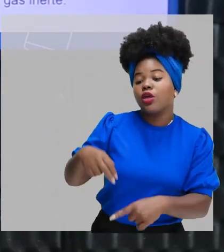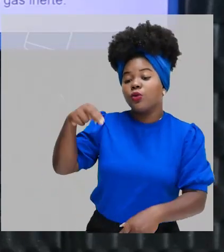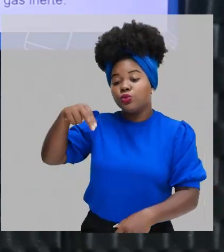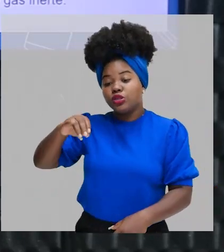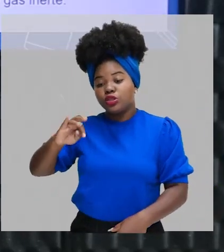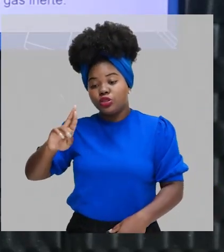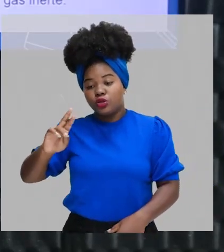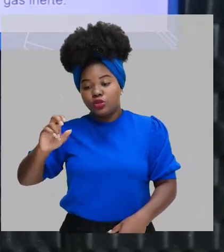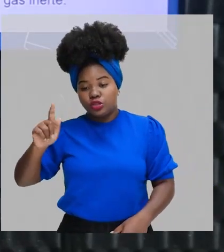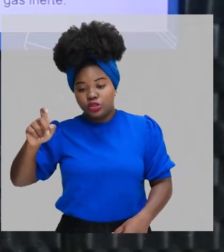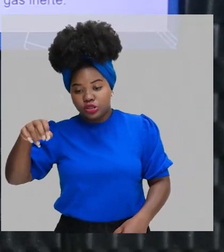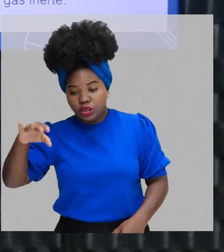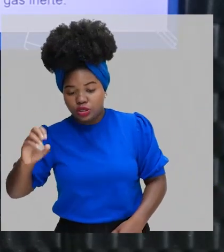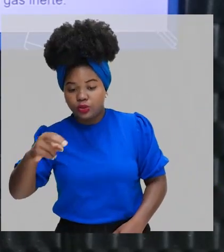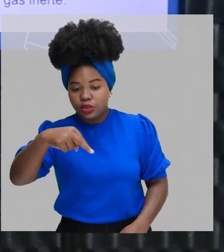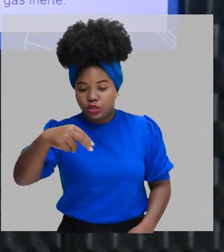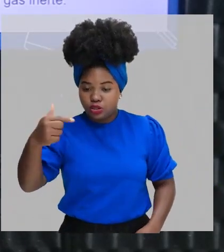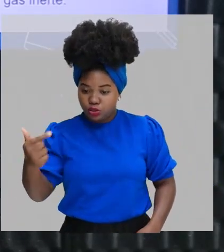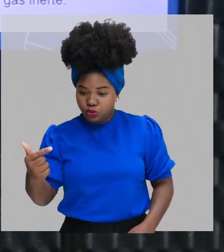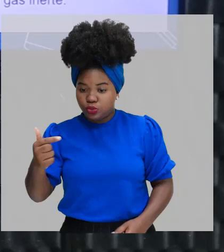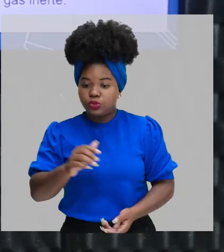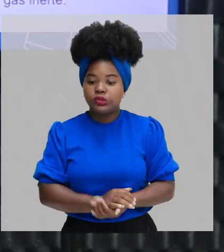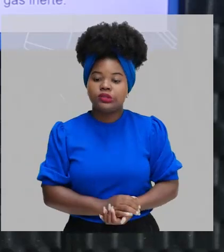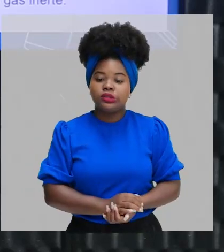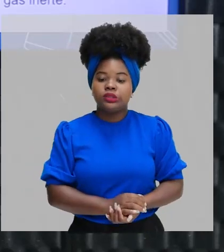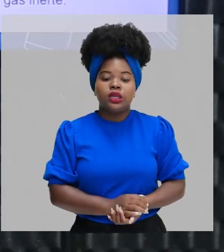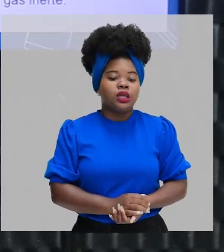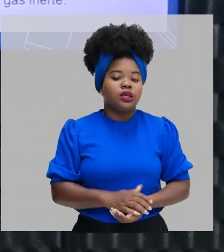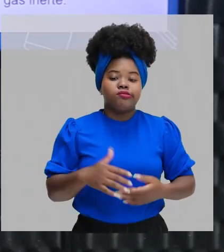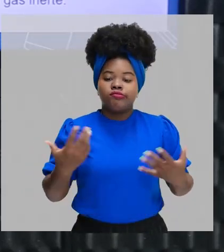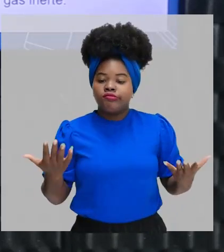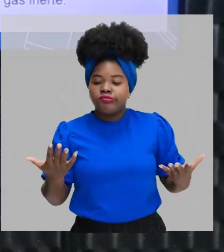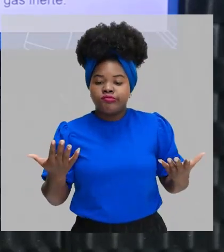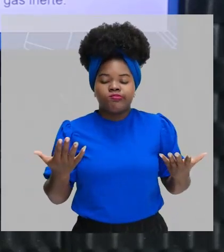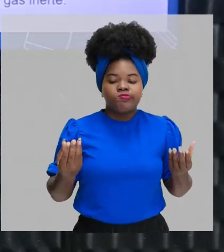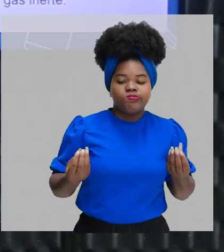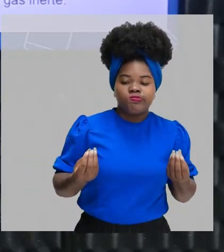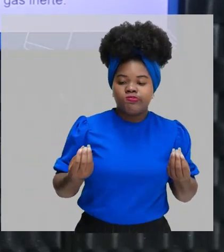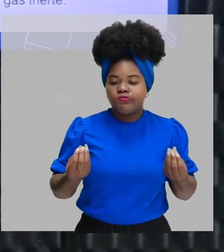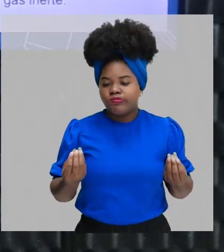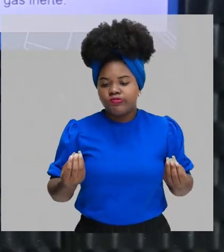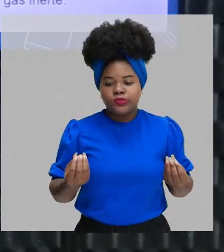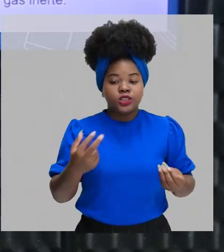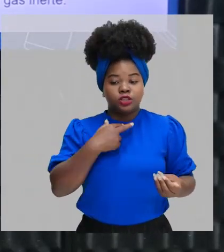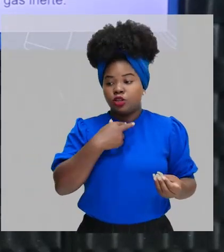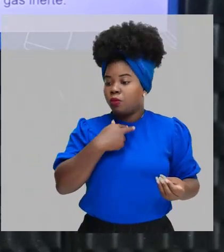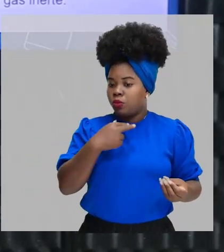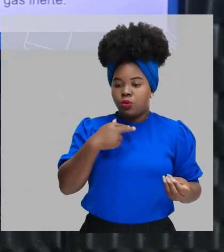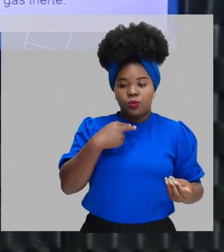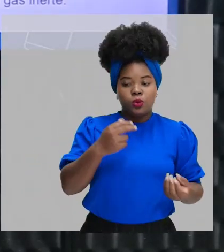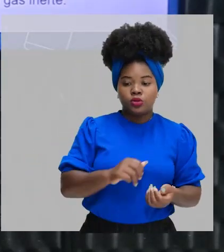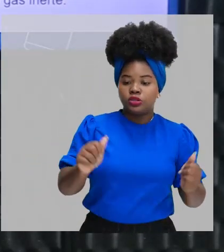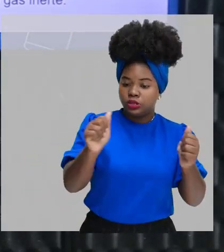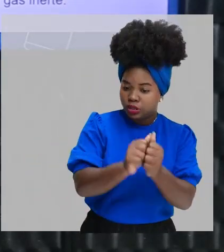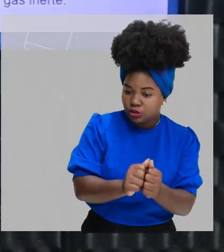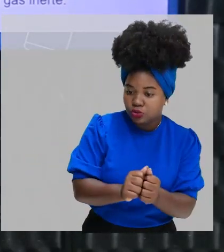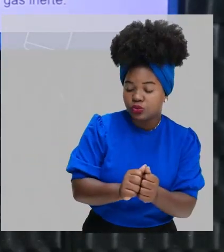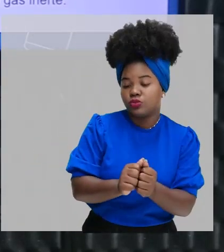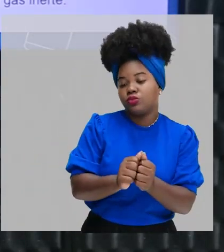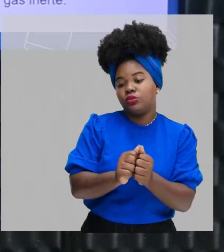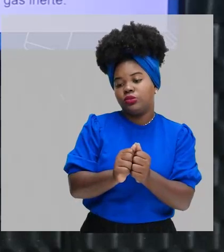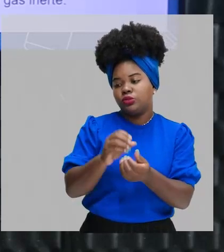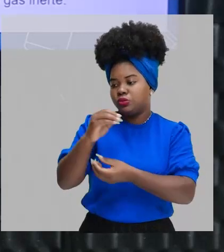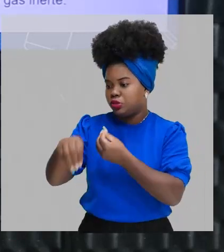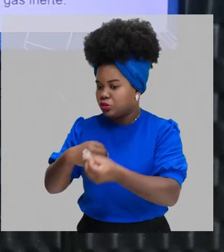são considerados inertes, ou seja, eles não vão participar, vão compor a reação,